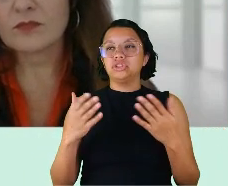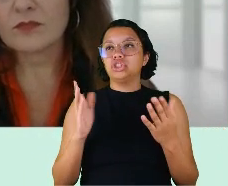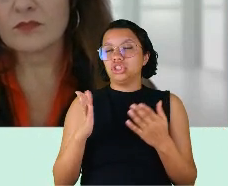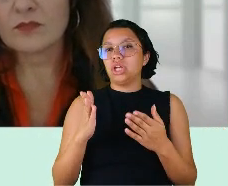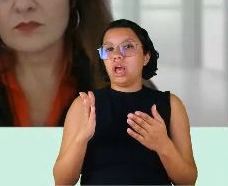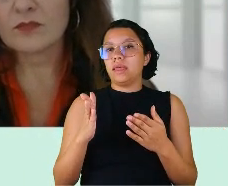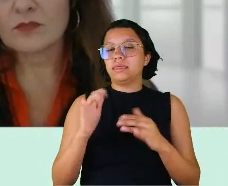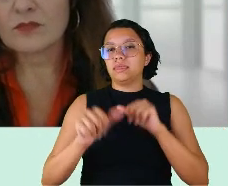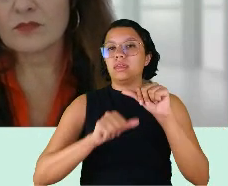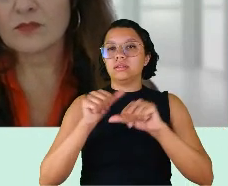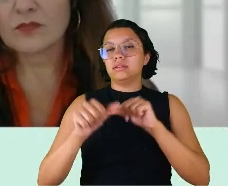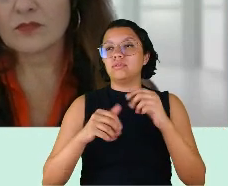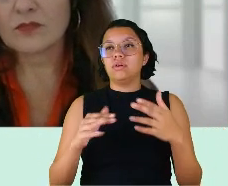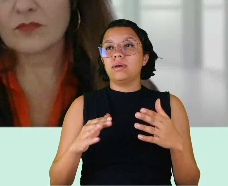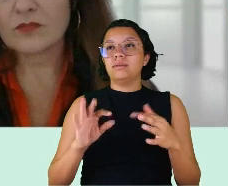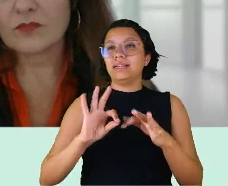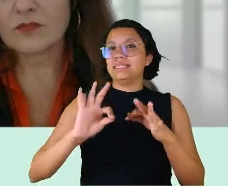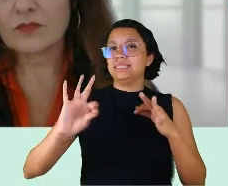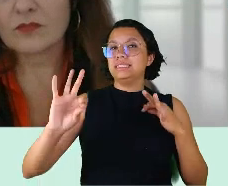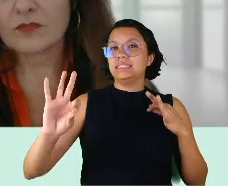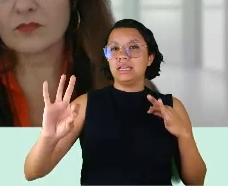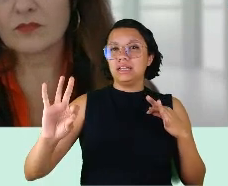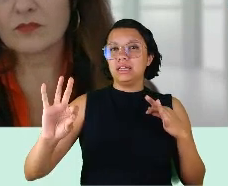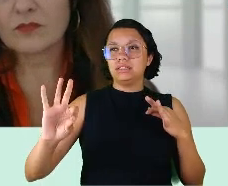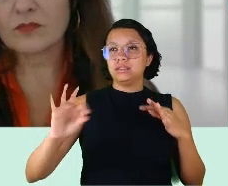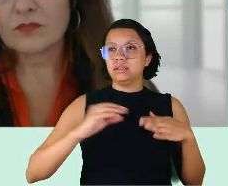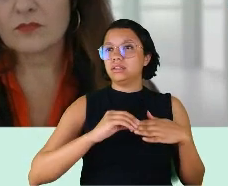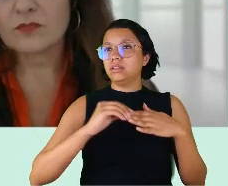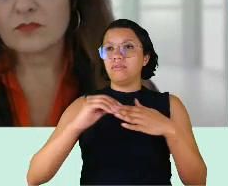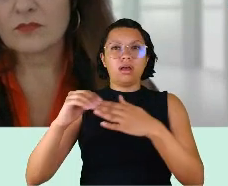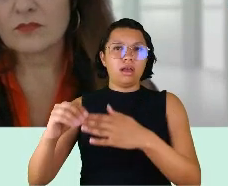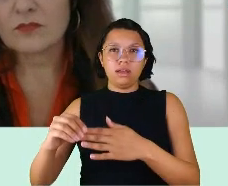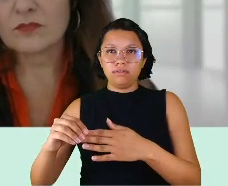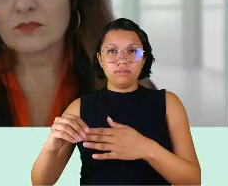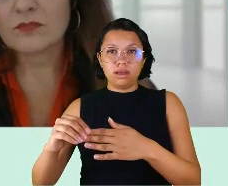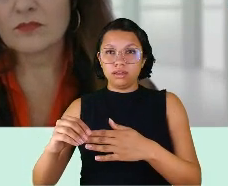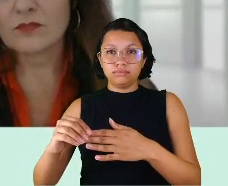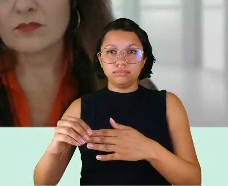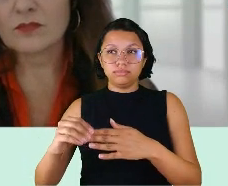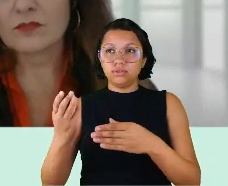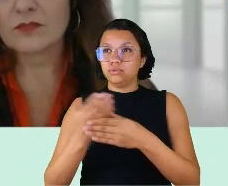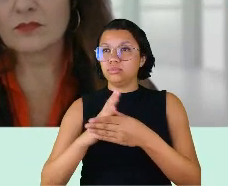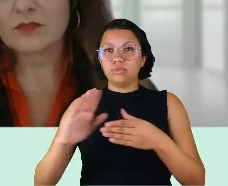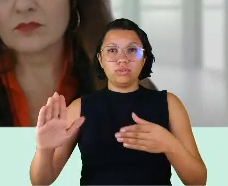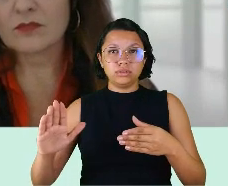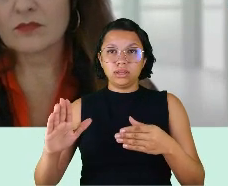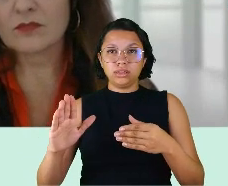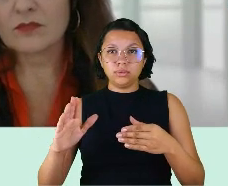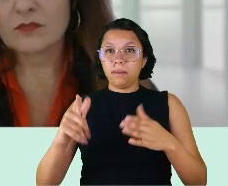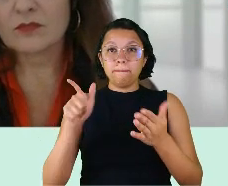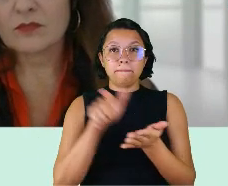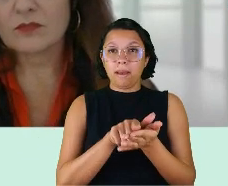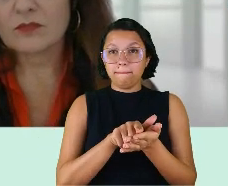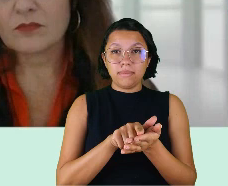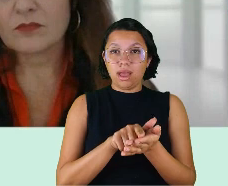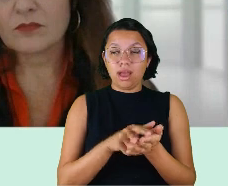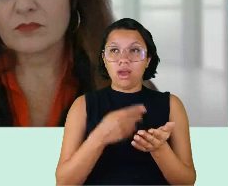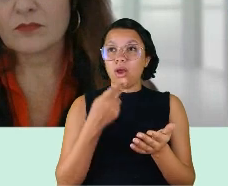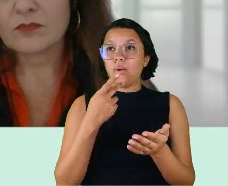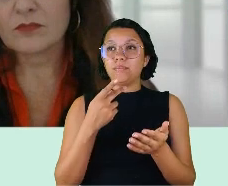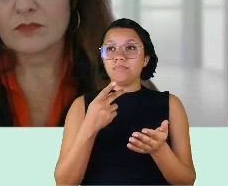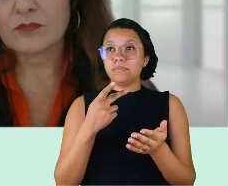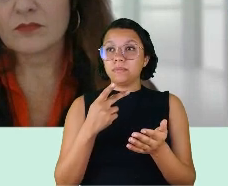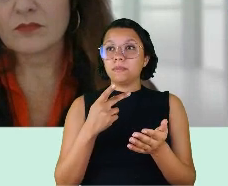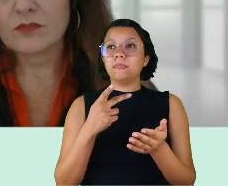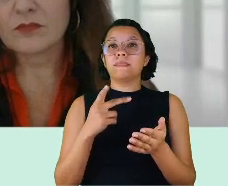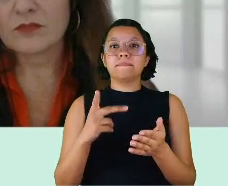digitalização, então, à distância, não vou resolver aqueles processos físicos. Então, está dito lá, olha, nos físicos